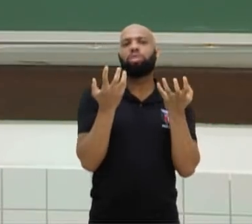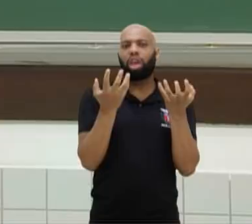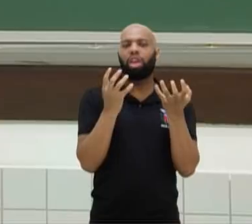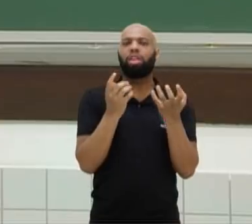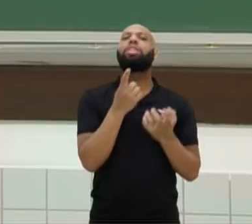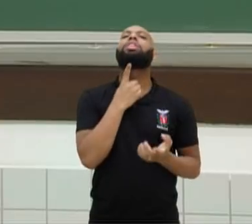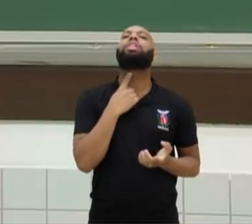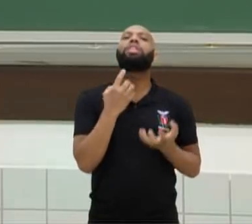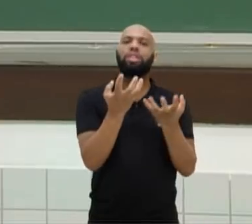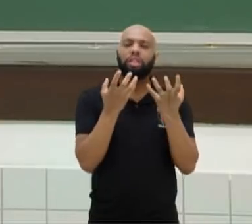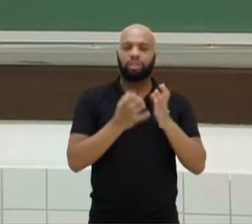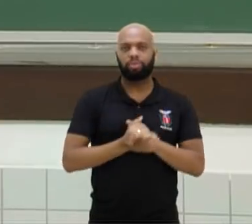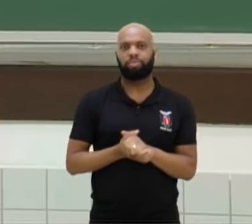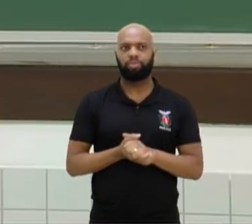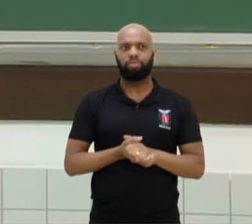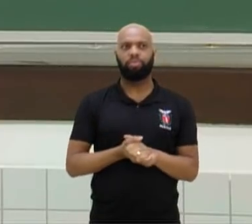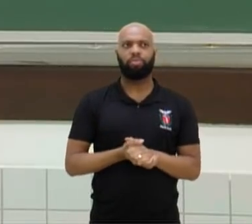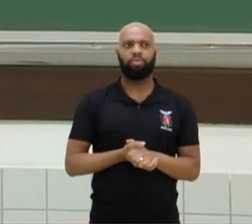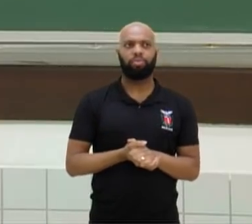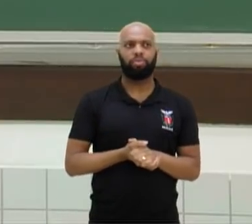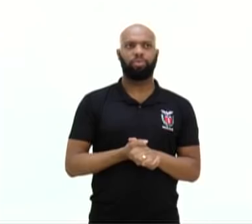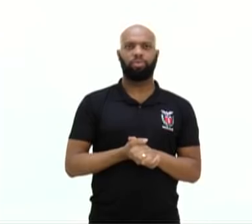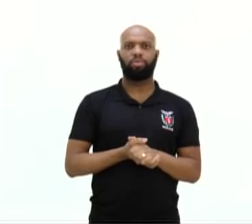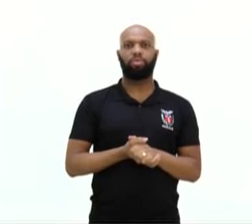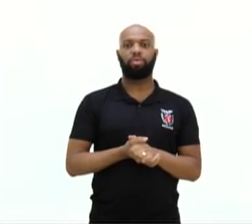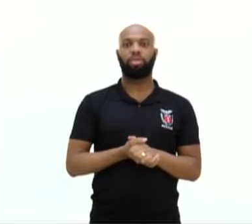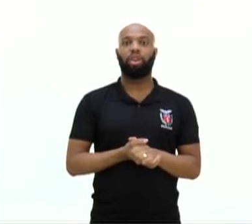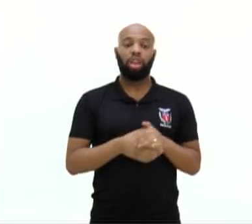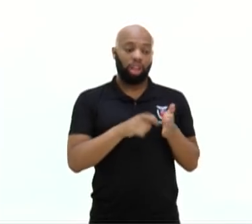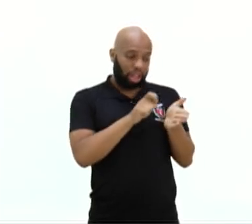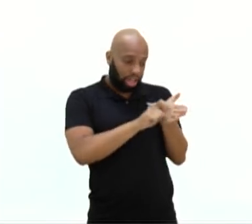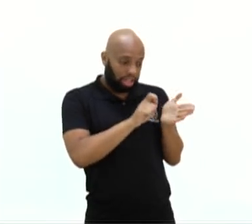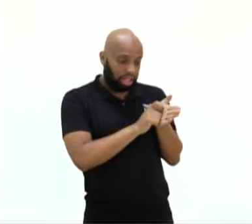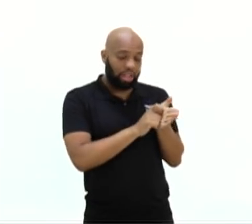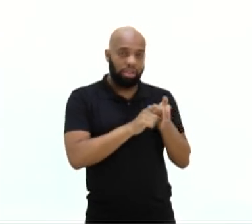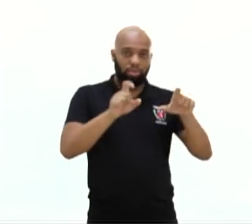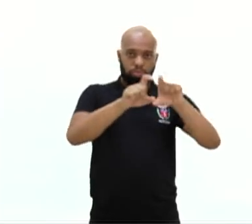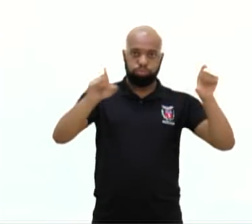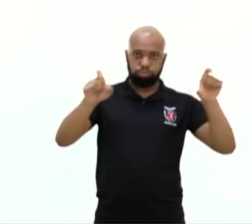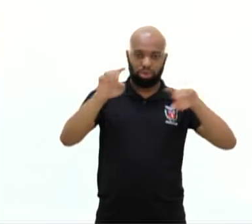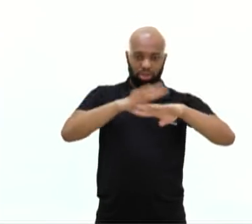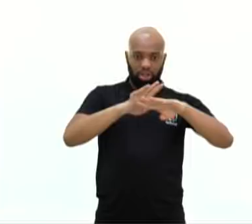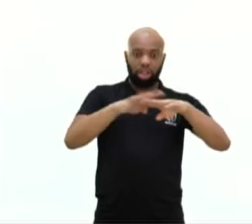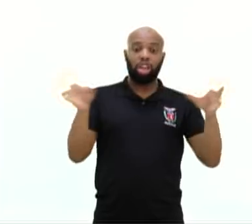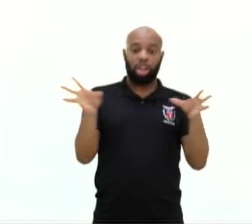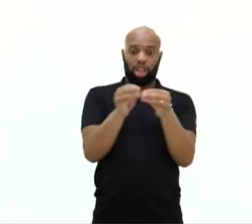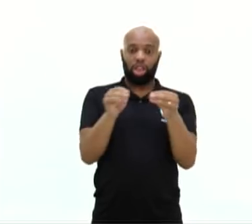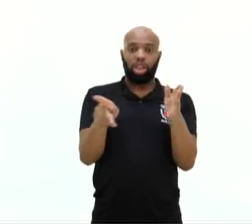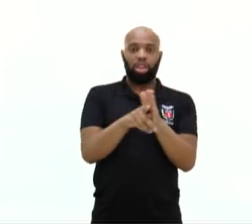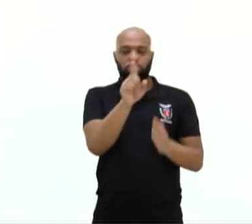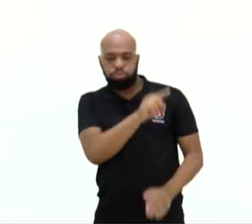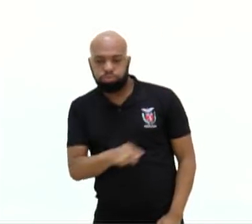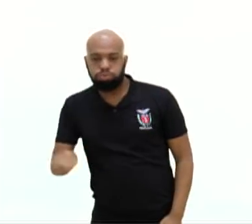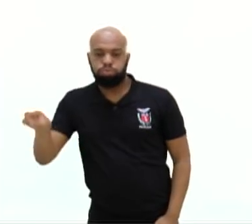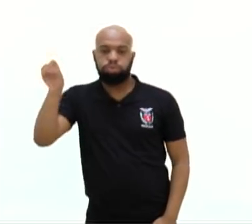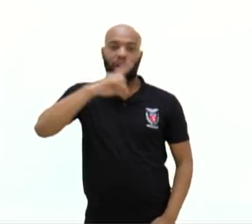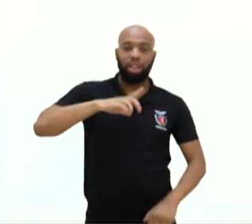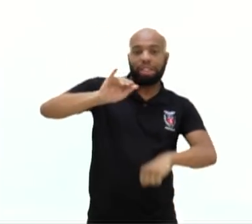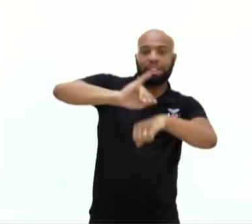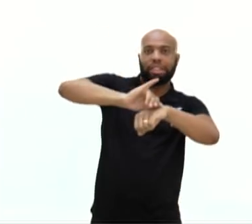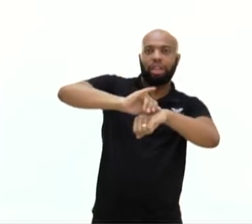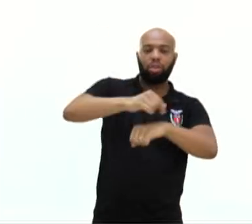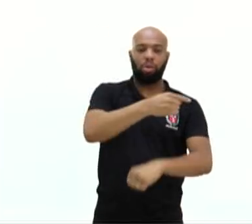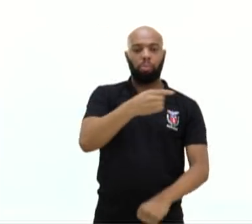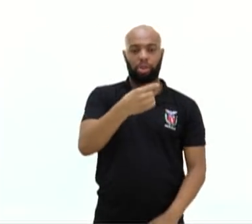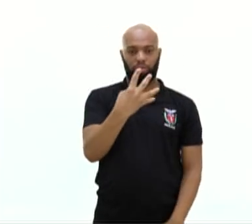nosso desejo. E vamos lá. Escreva a equação reduzida da circunferência de centro negativo